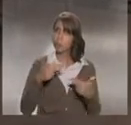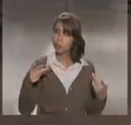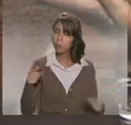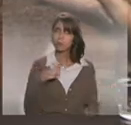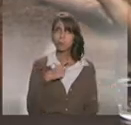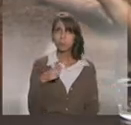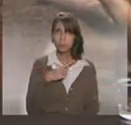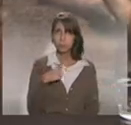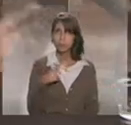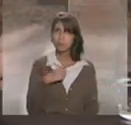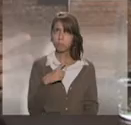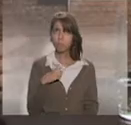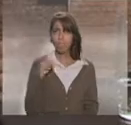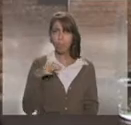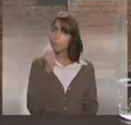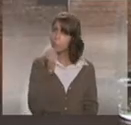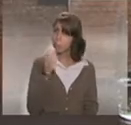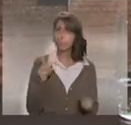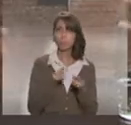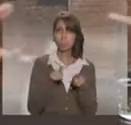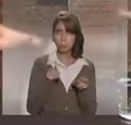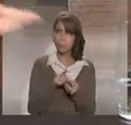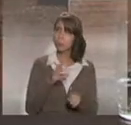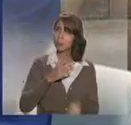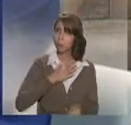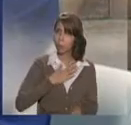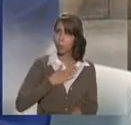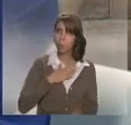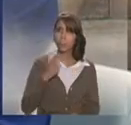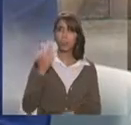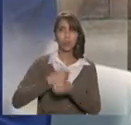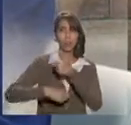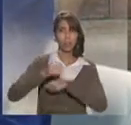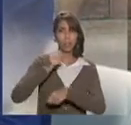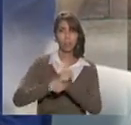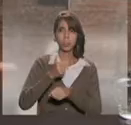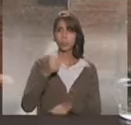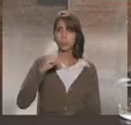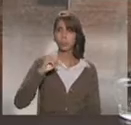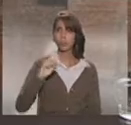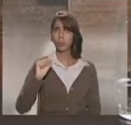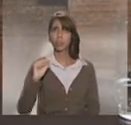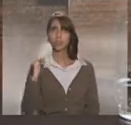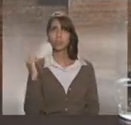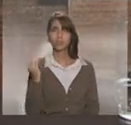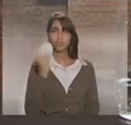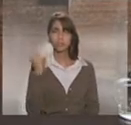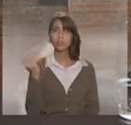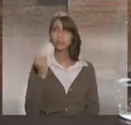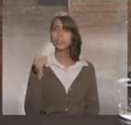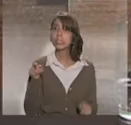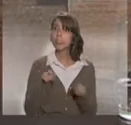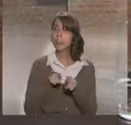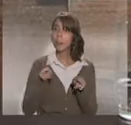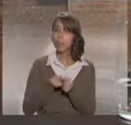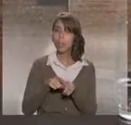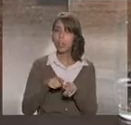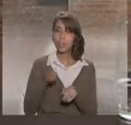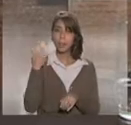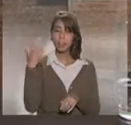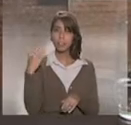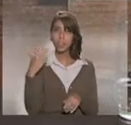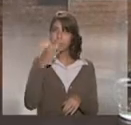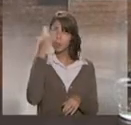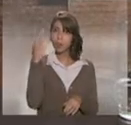que é muito bom também é muito bom que é muito bom que nos anos 80 foi o usuário e muito expressivo de uma geração e isso